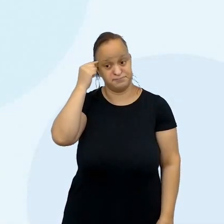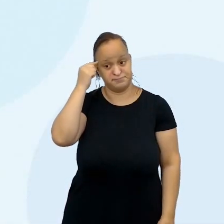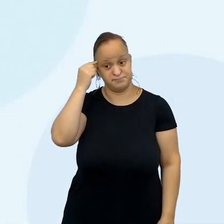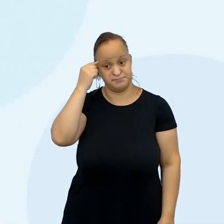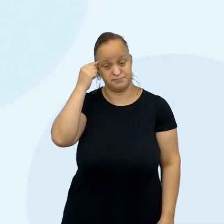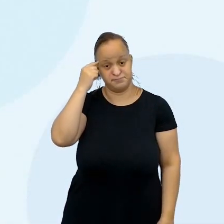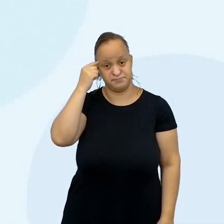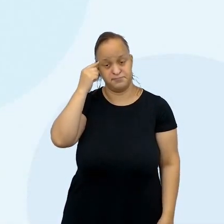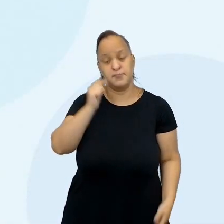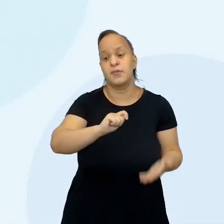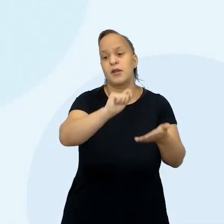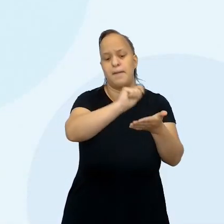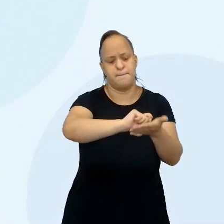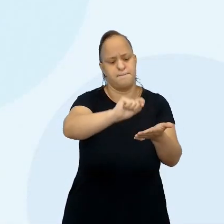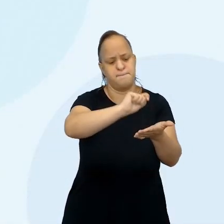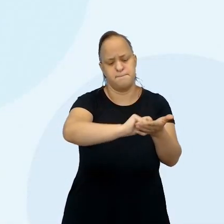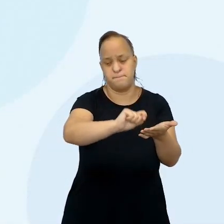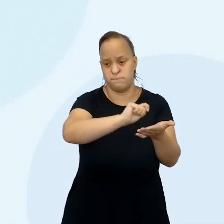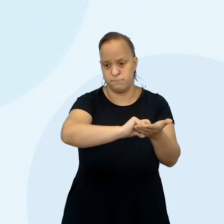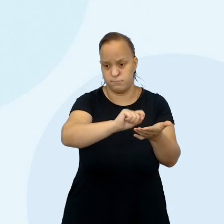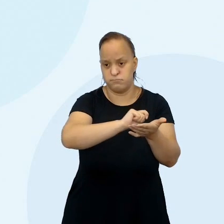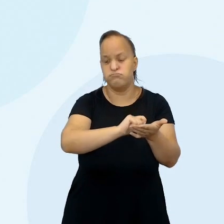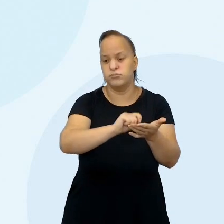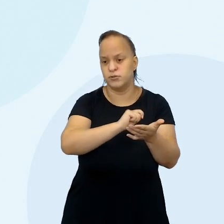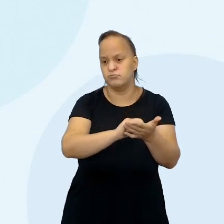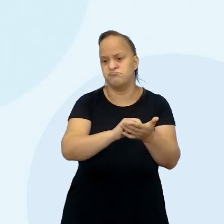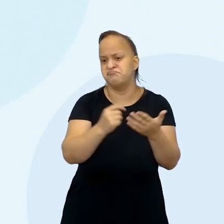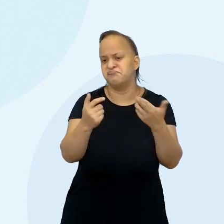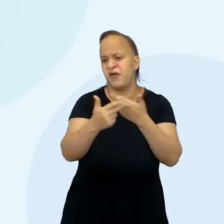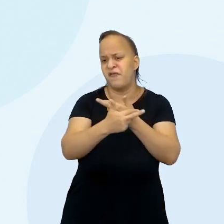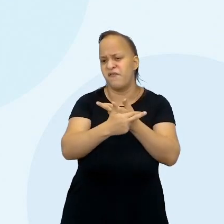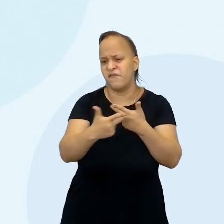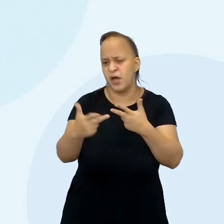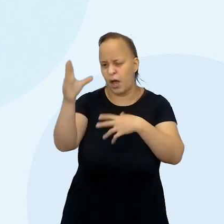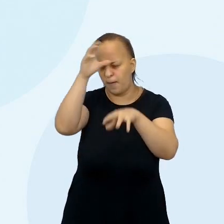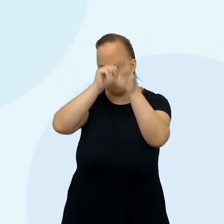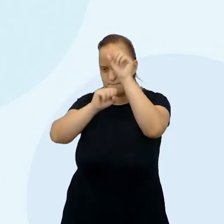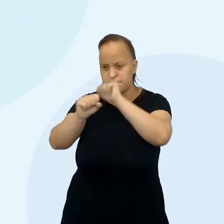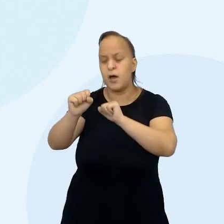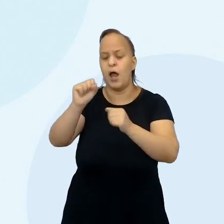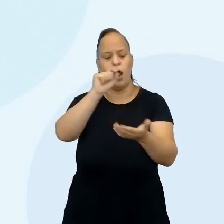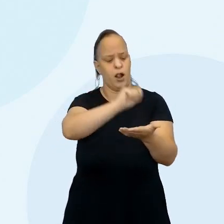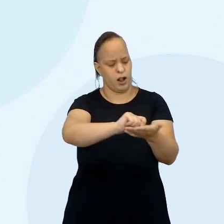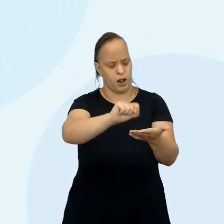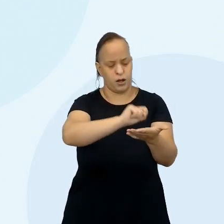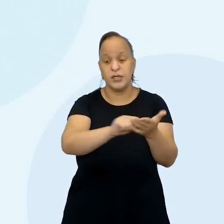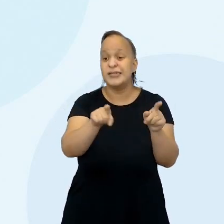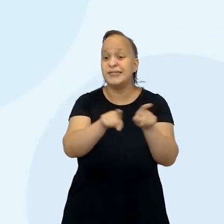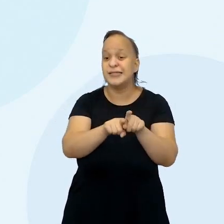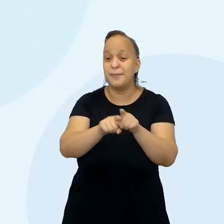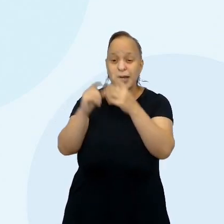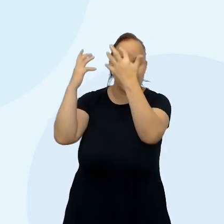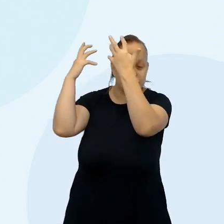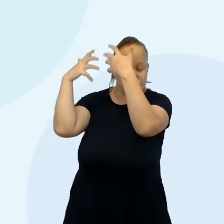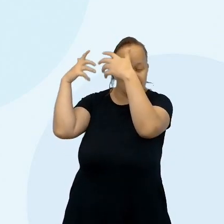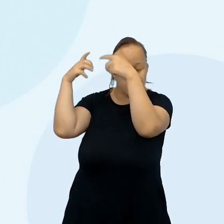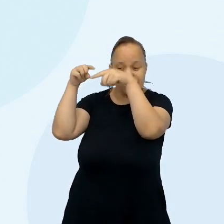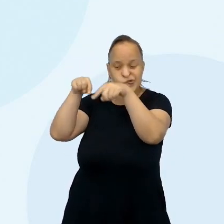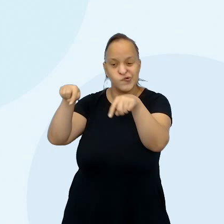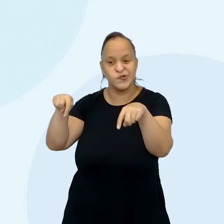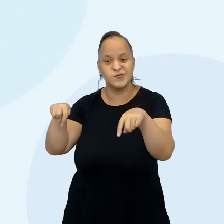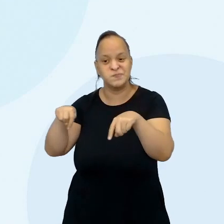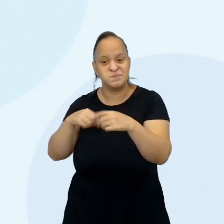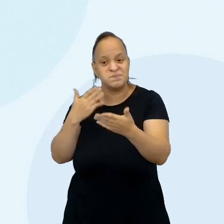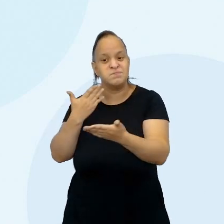Então, ele é além do registro do que foi aprendido, a anotação das reflexões sobre a aula é uma